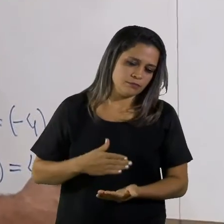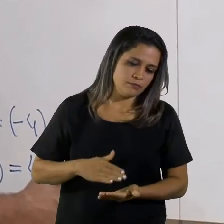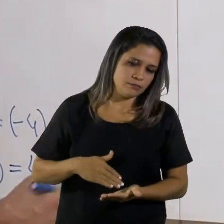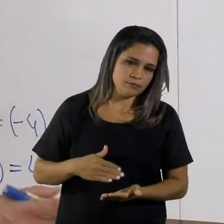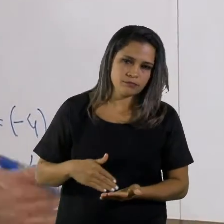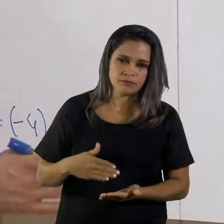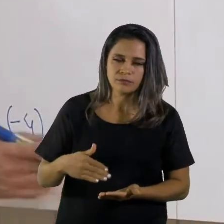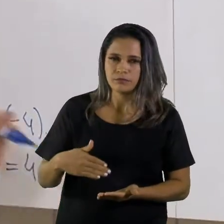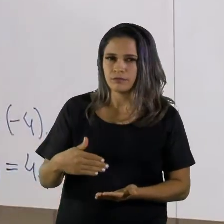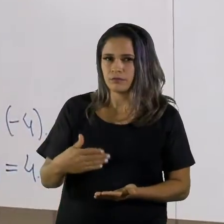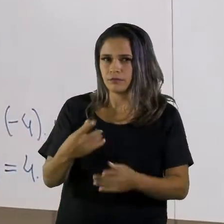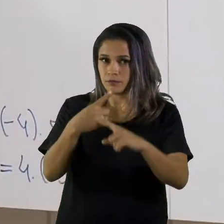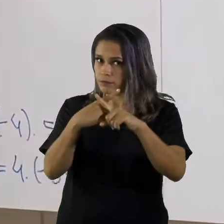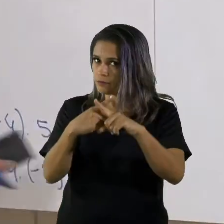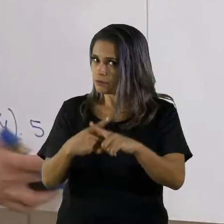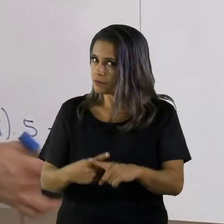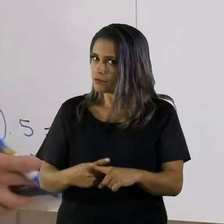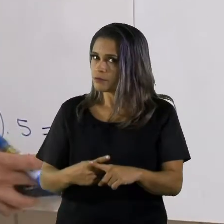essas multiplicações